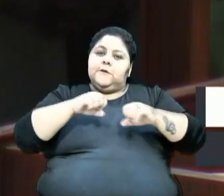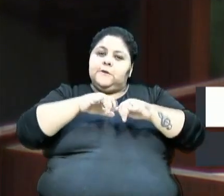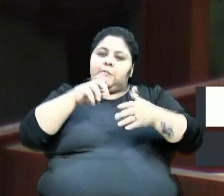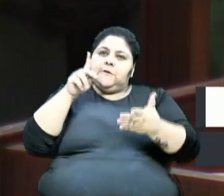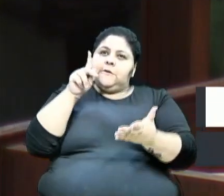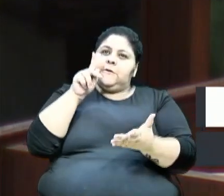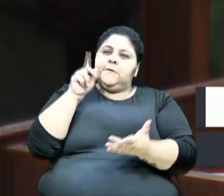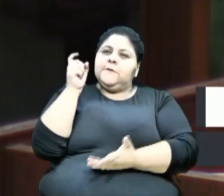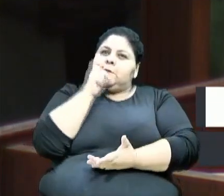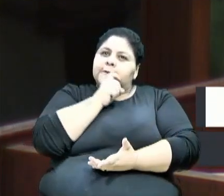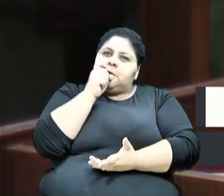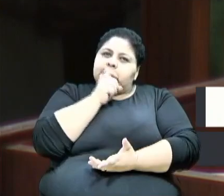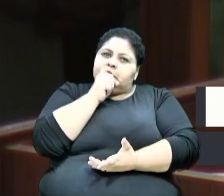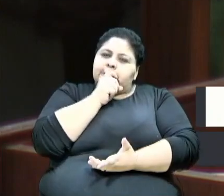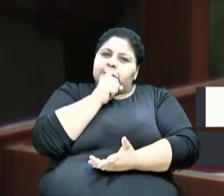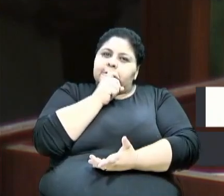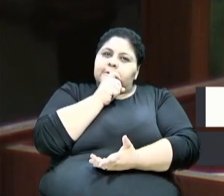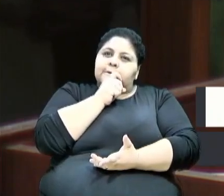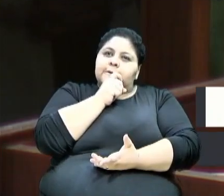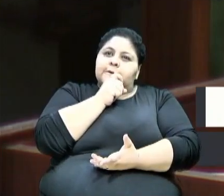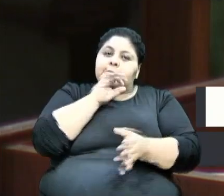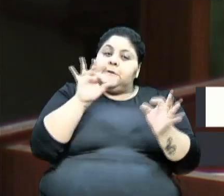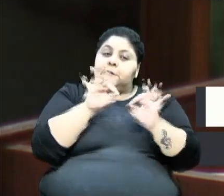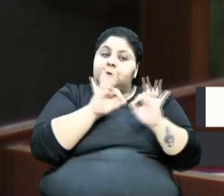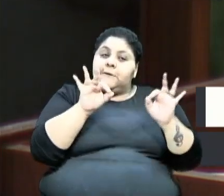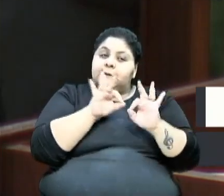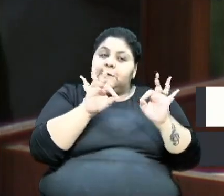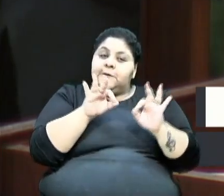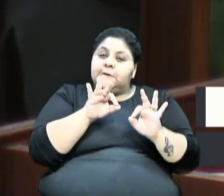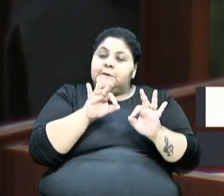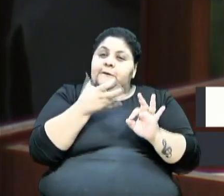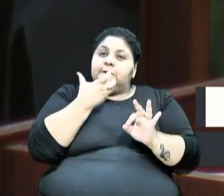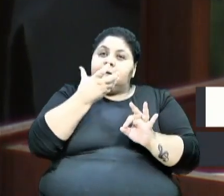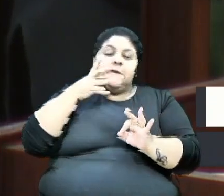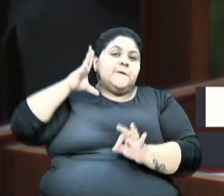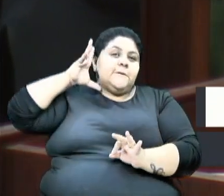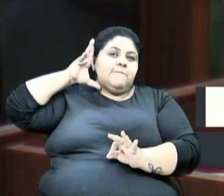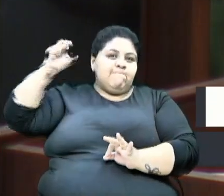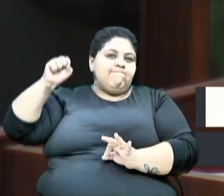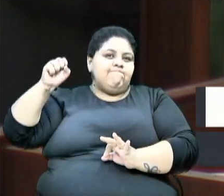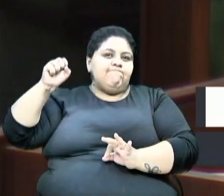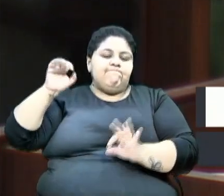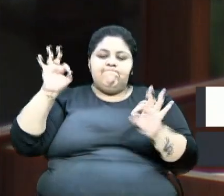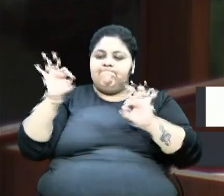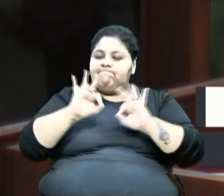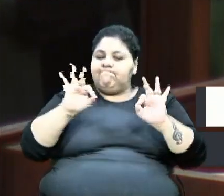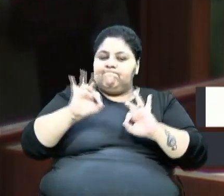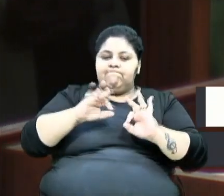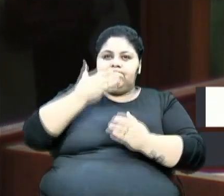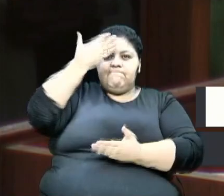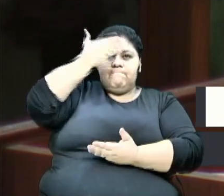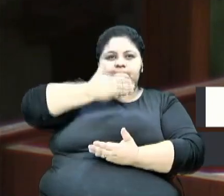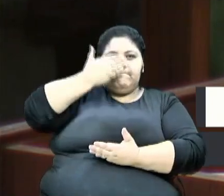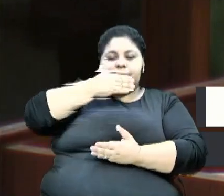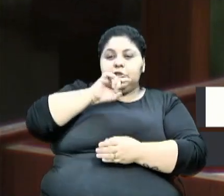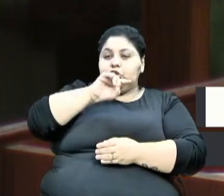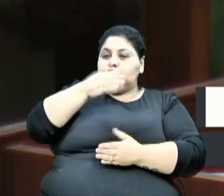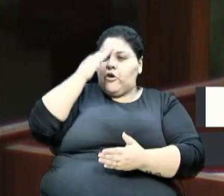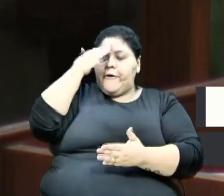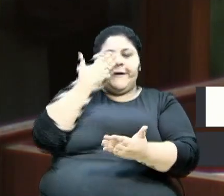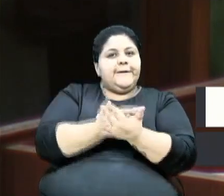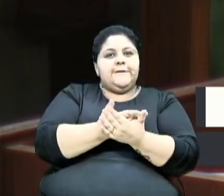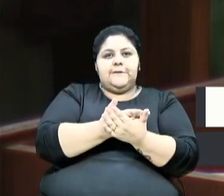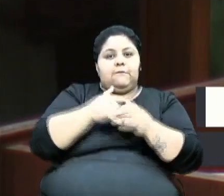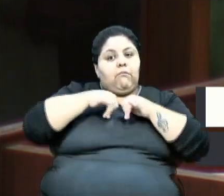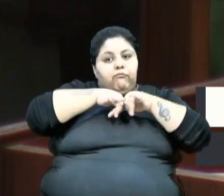covarde e perversa. Ninguém se interessa em ouvir o outro lado, ninguém exige provas, apenas acredita, repassa.